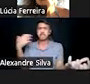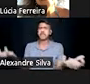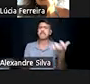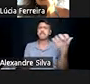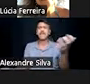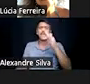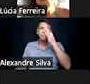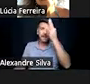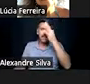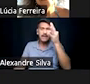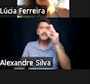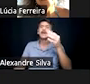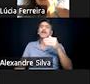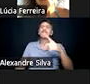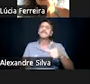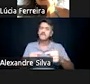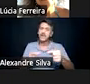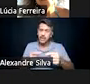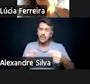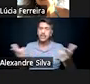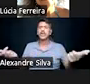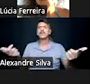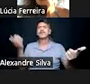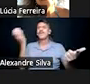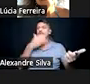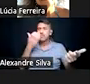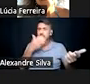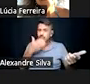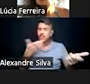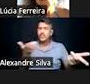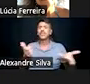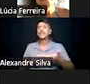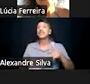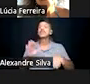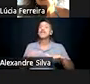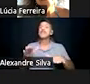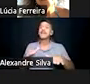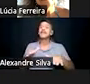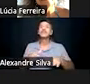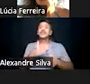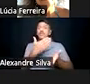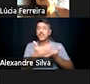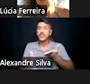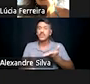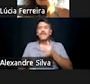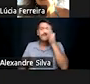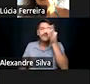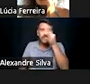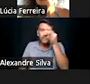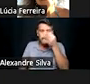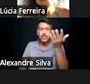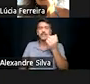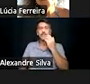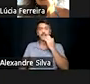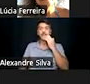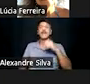plantas, folhas, frutificações, dependendo da idade, até restos de flores. E, no final